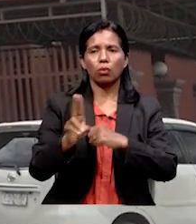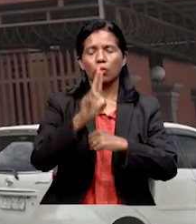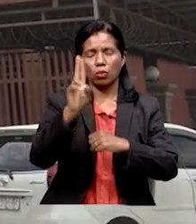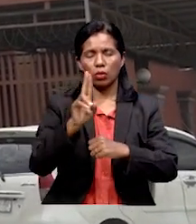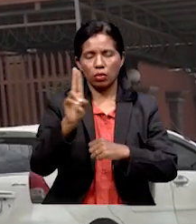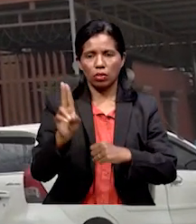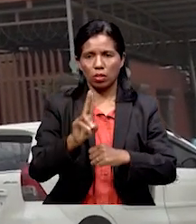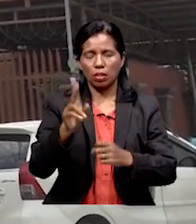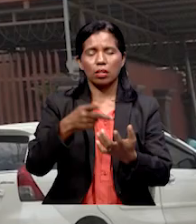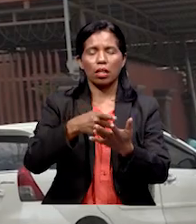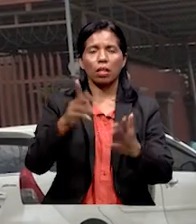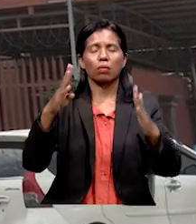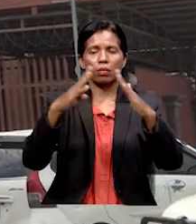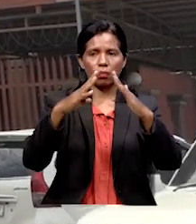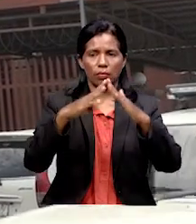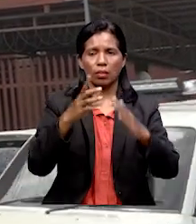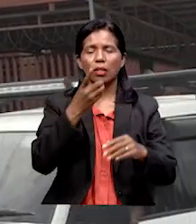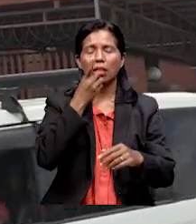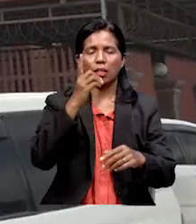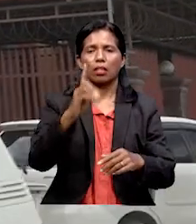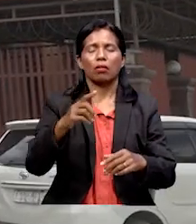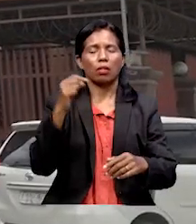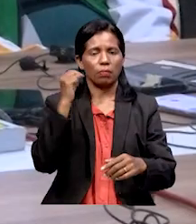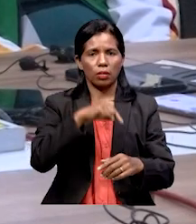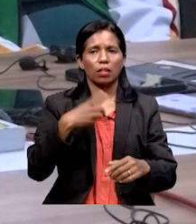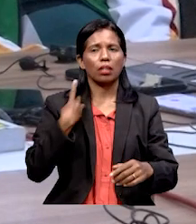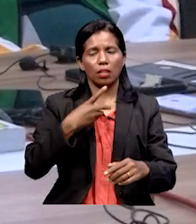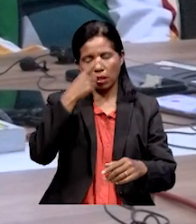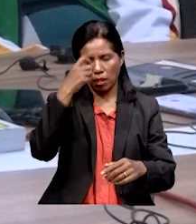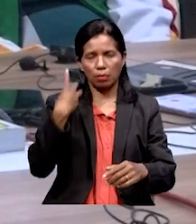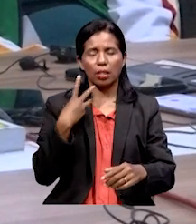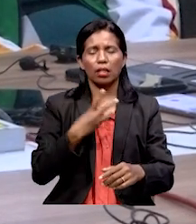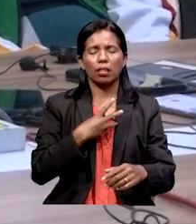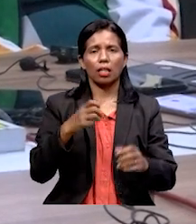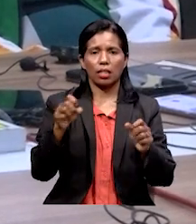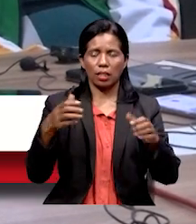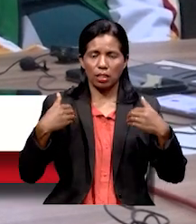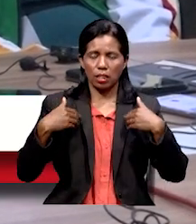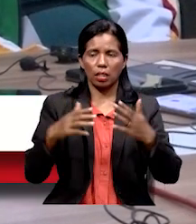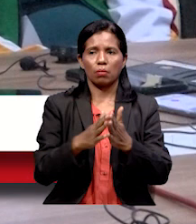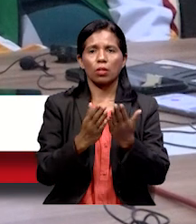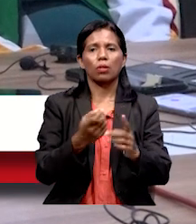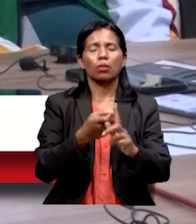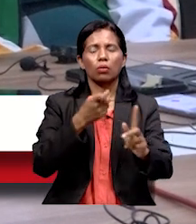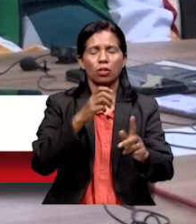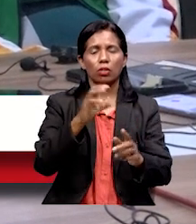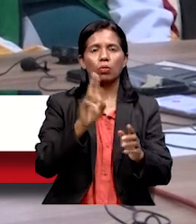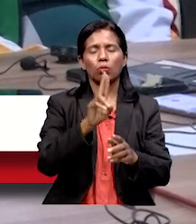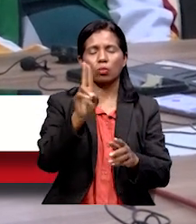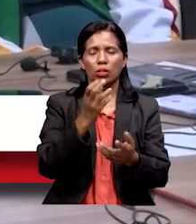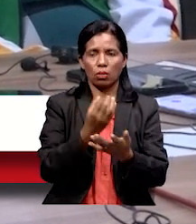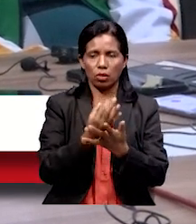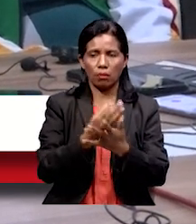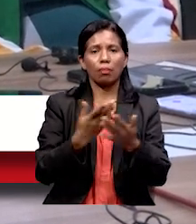marasic. Declaração já não é falso, também está aí manual. Manual nebe que russo CN atu utilização orçamento para nebe está aí